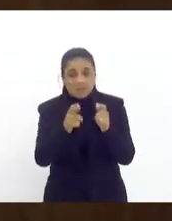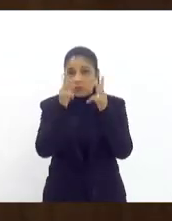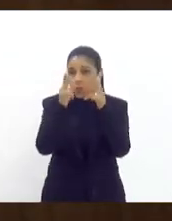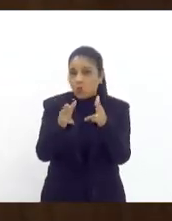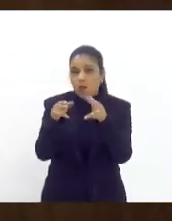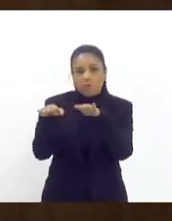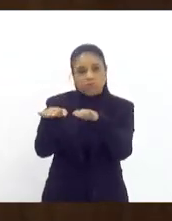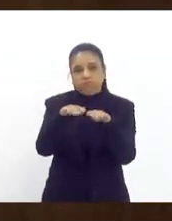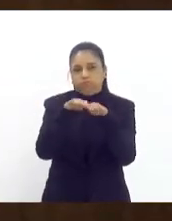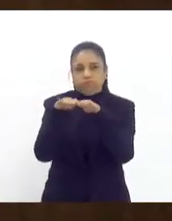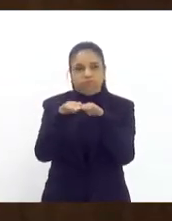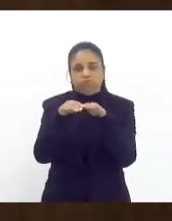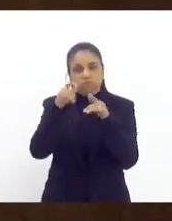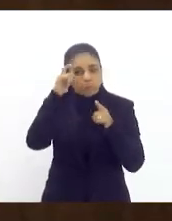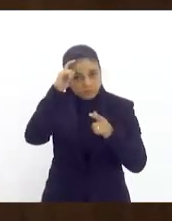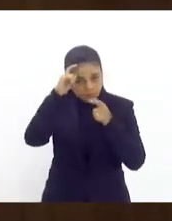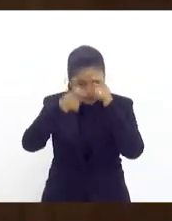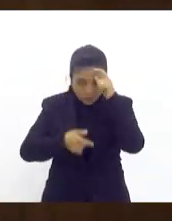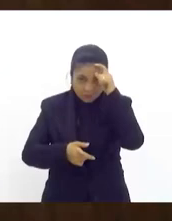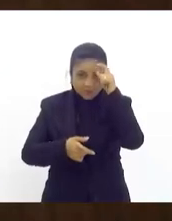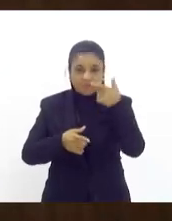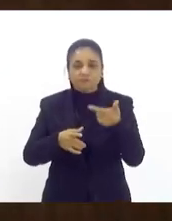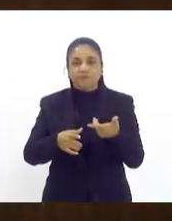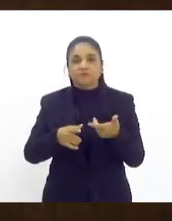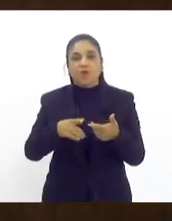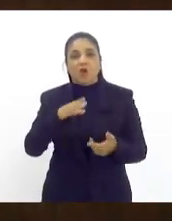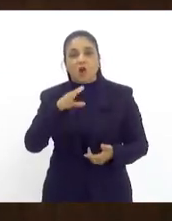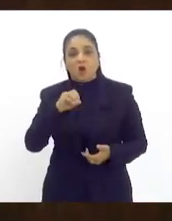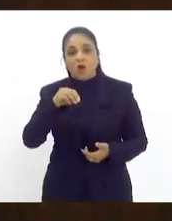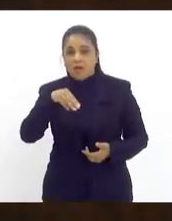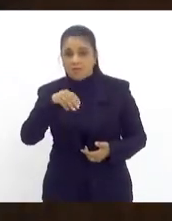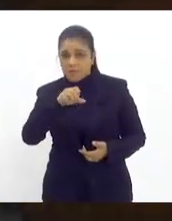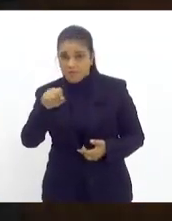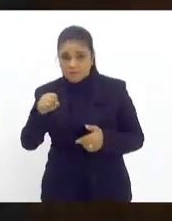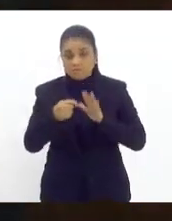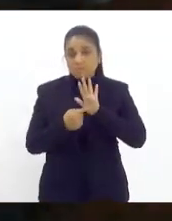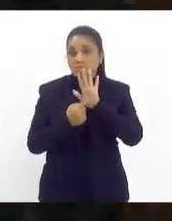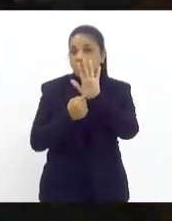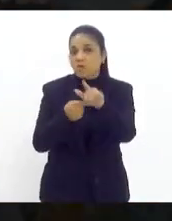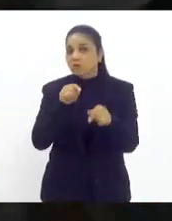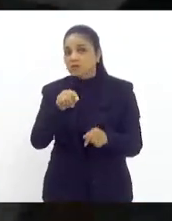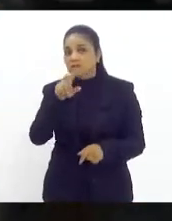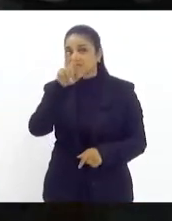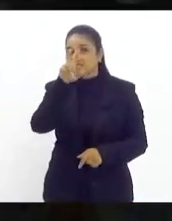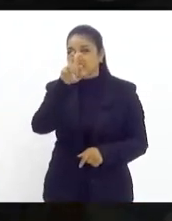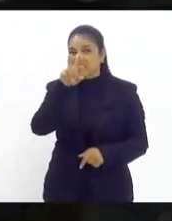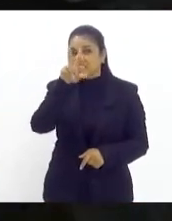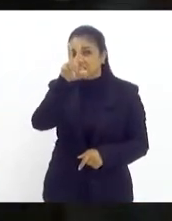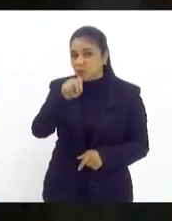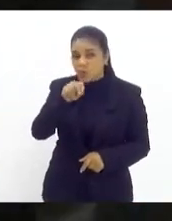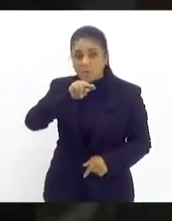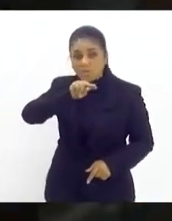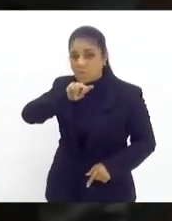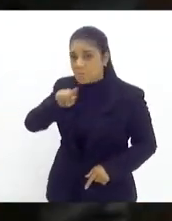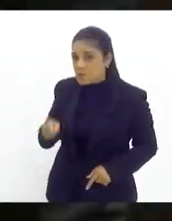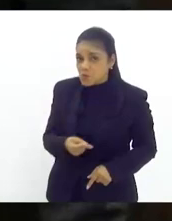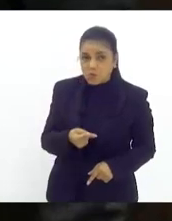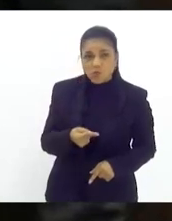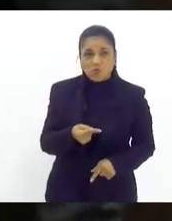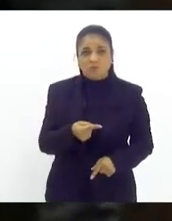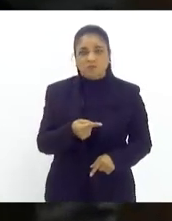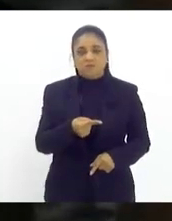saúde previstas nesse projeto então a OMS nos aponta que em todo mundo cerca de 50 milhões de pessoas